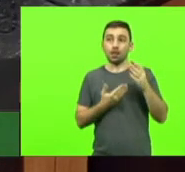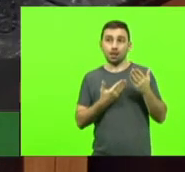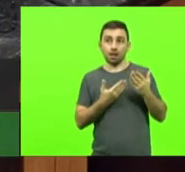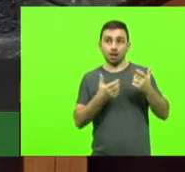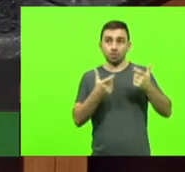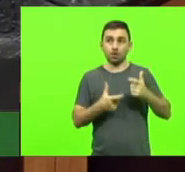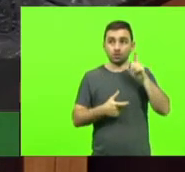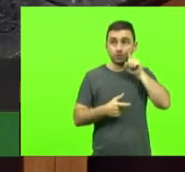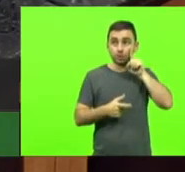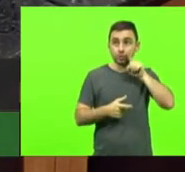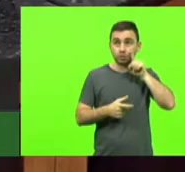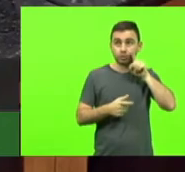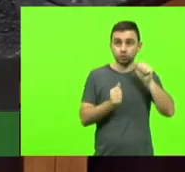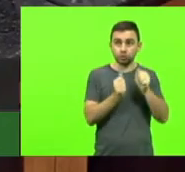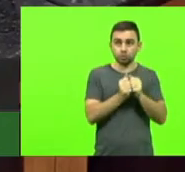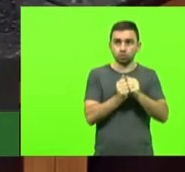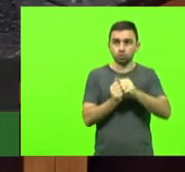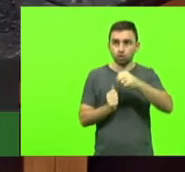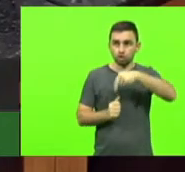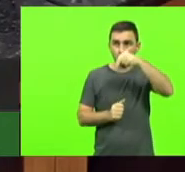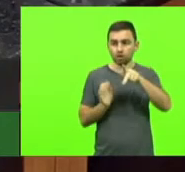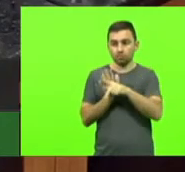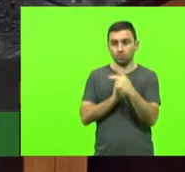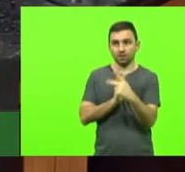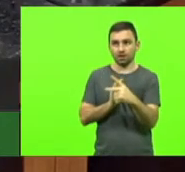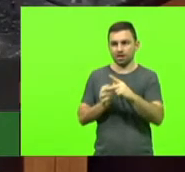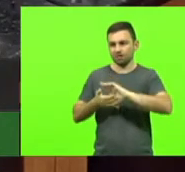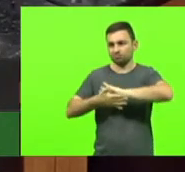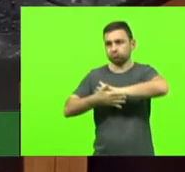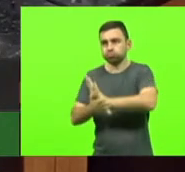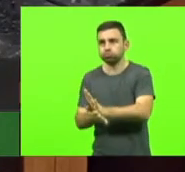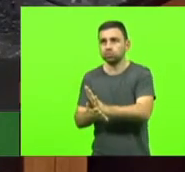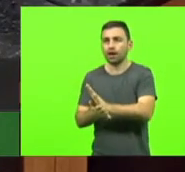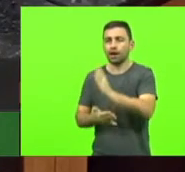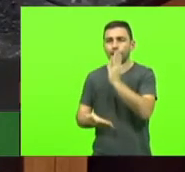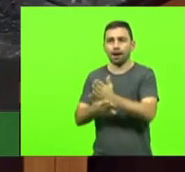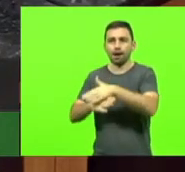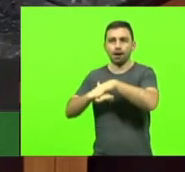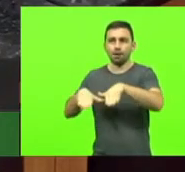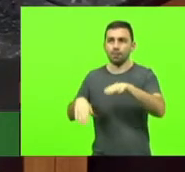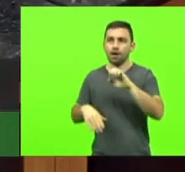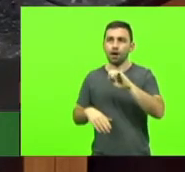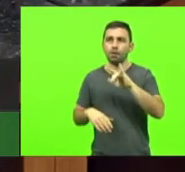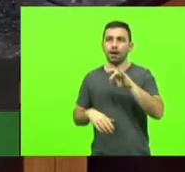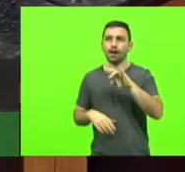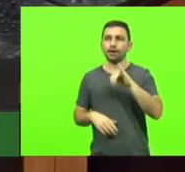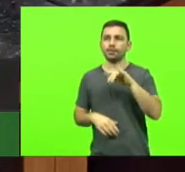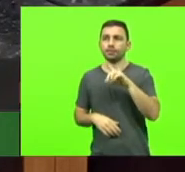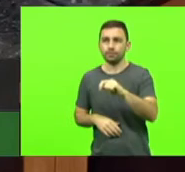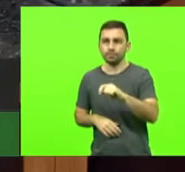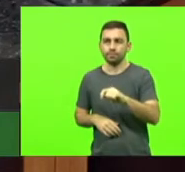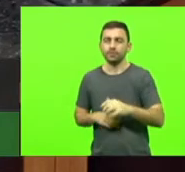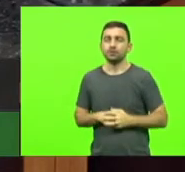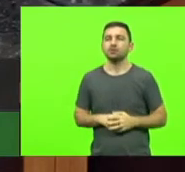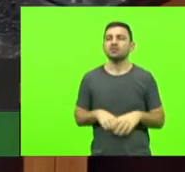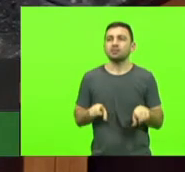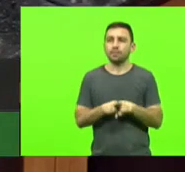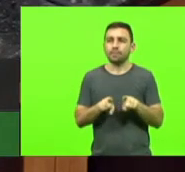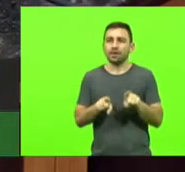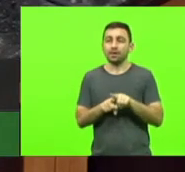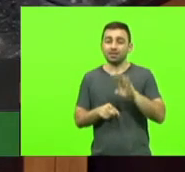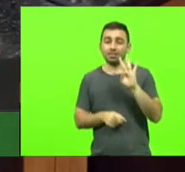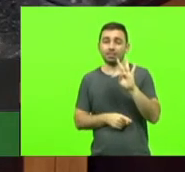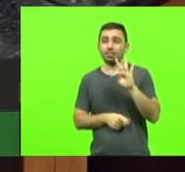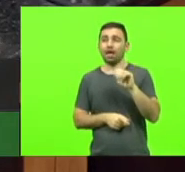Norte, resistência local, e derruba o regime. O Talibã, enfim, caiu, mas não destruído.